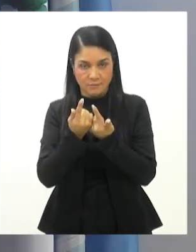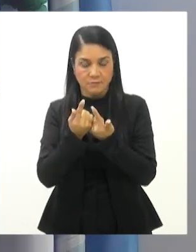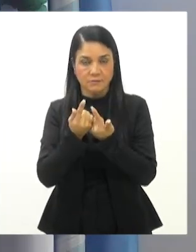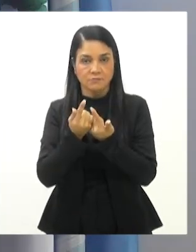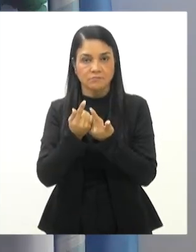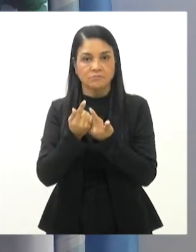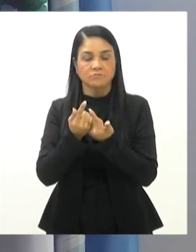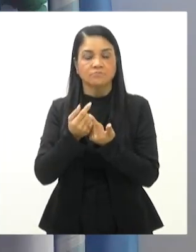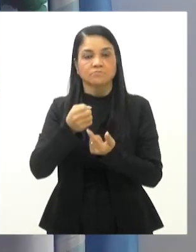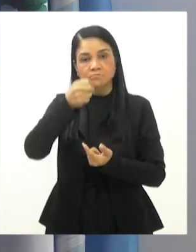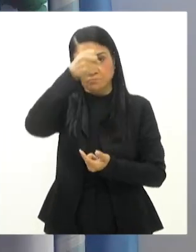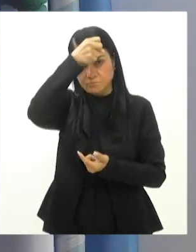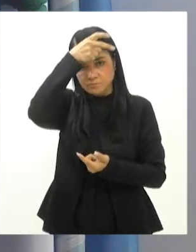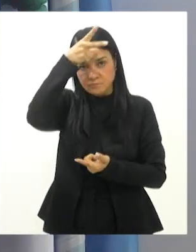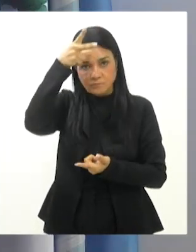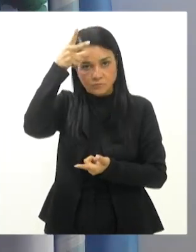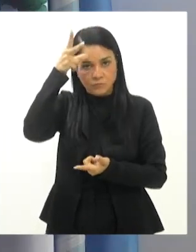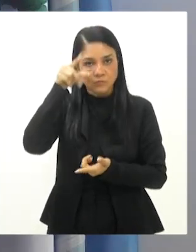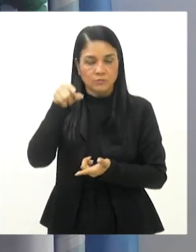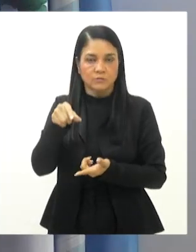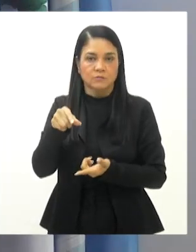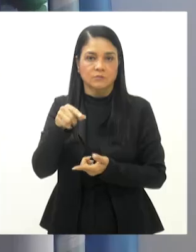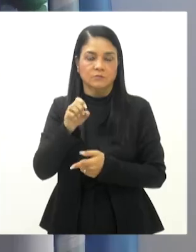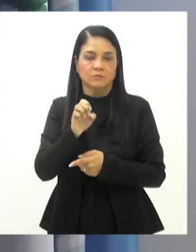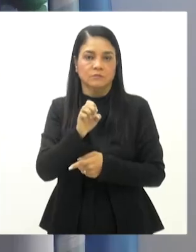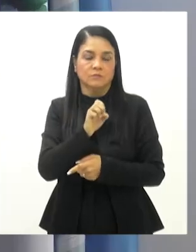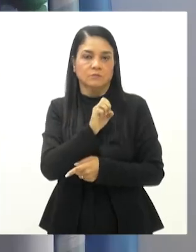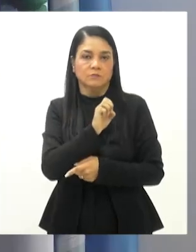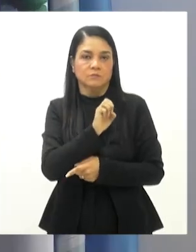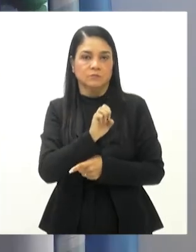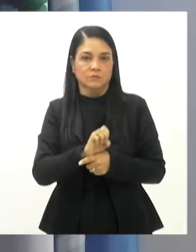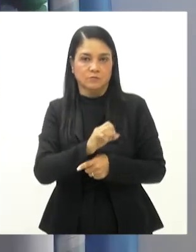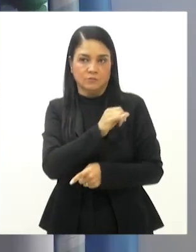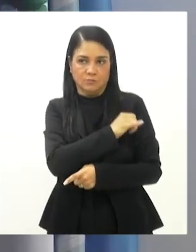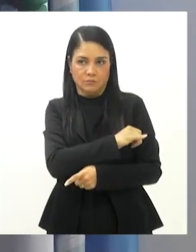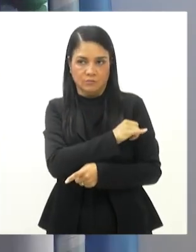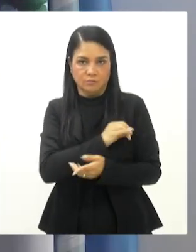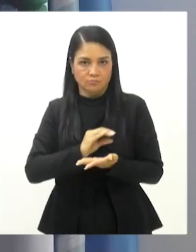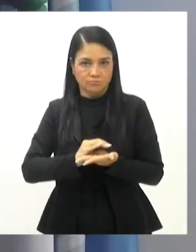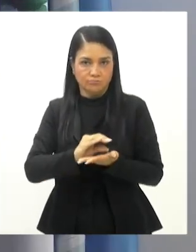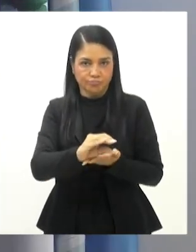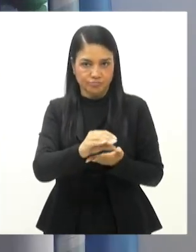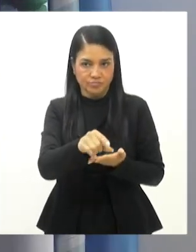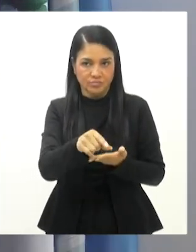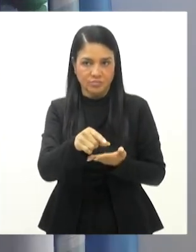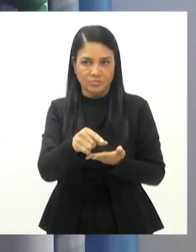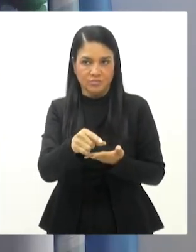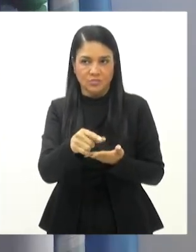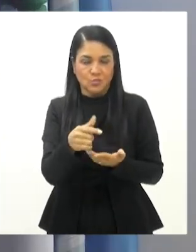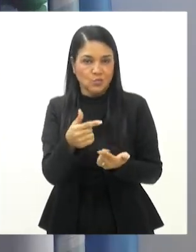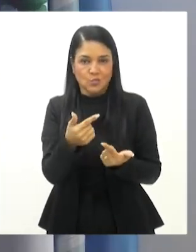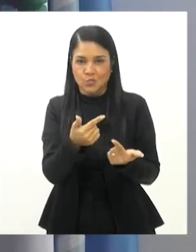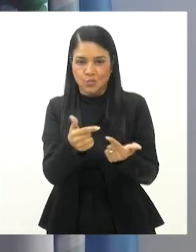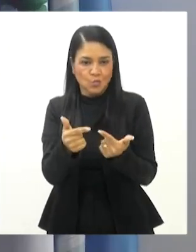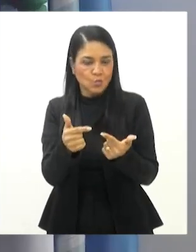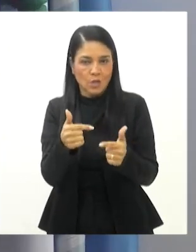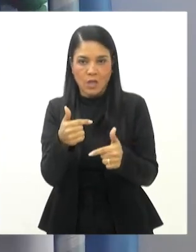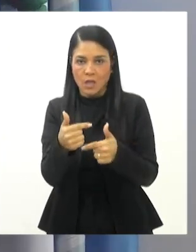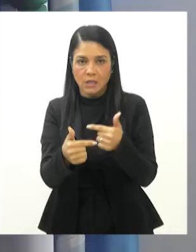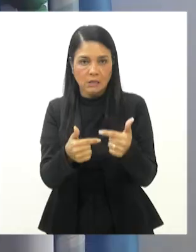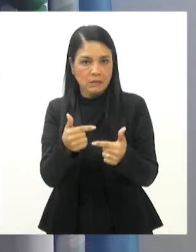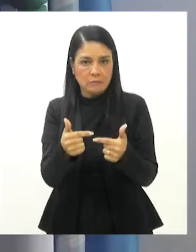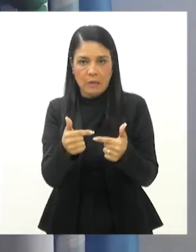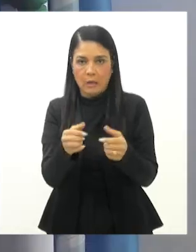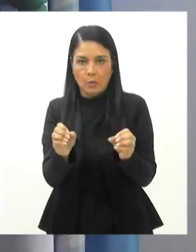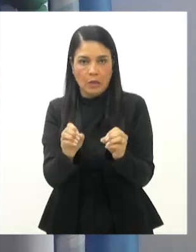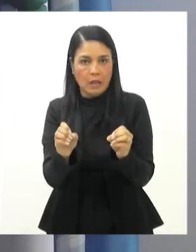Prefeitura Municipal. Isso aqui não tem a envergadura sequer de um trabalho escolar do